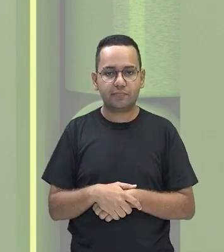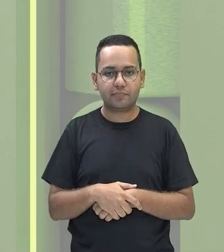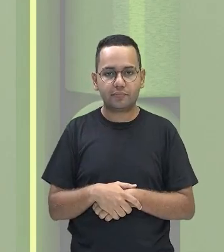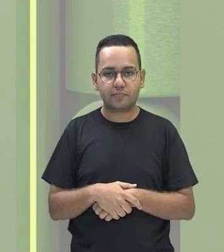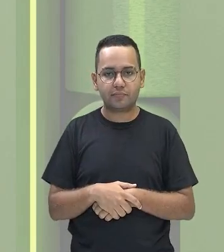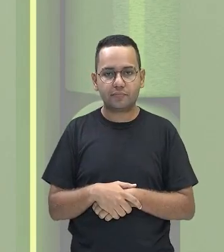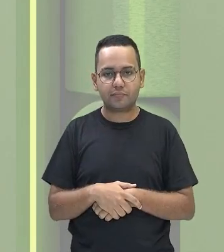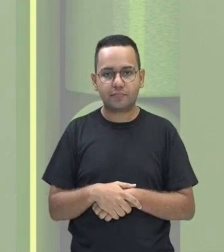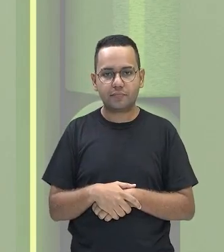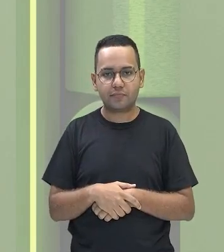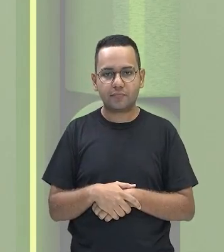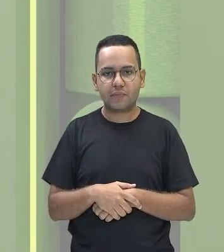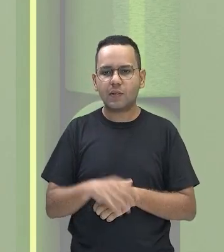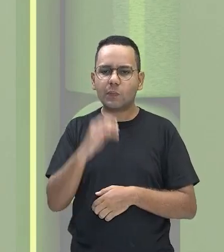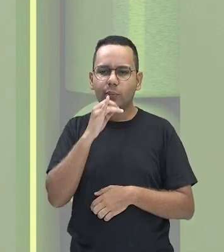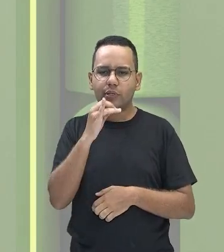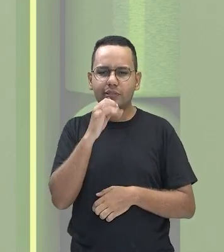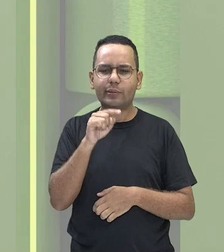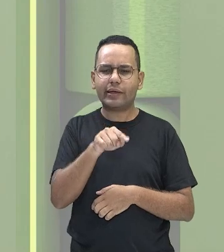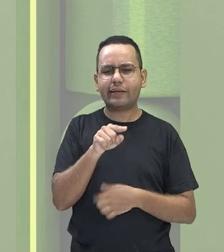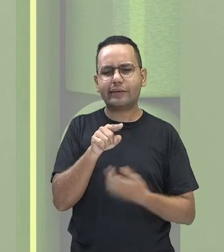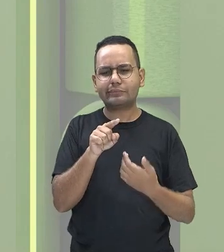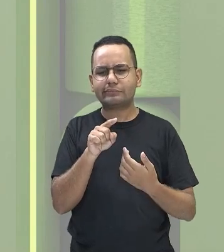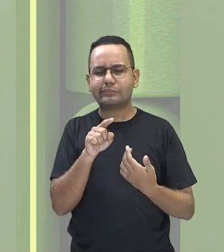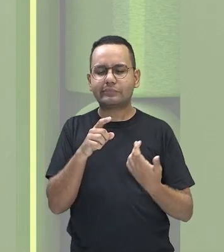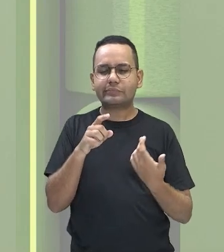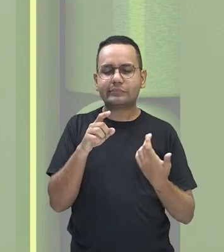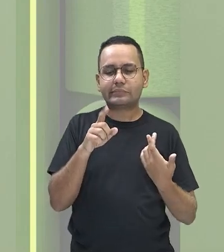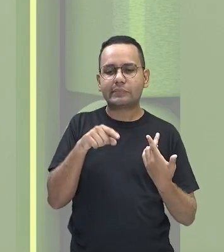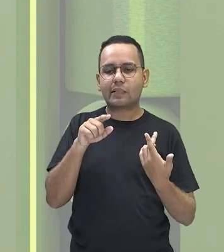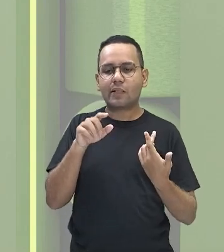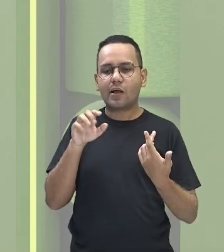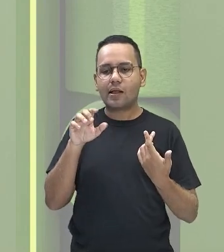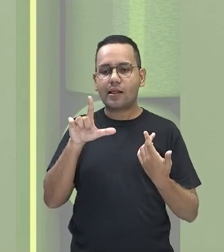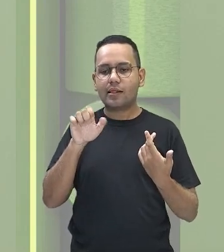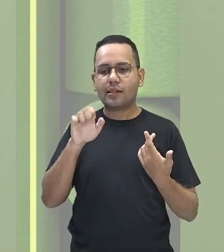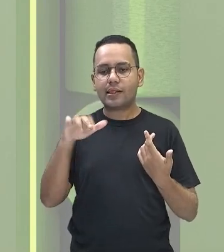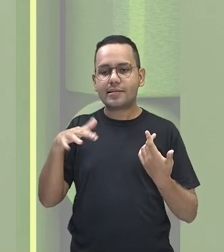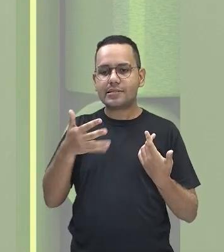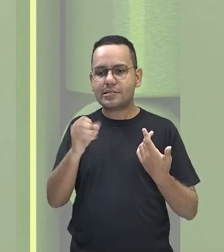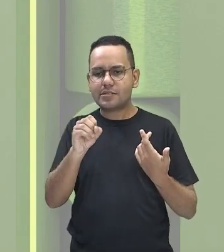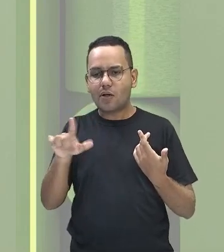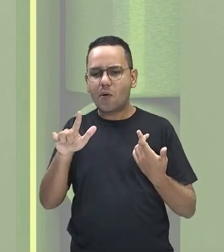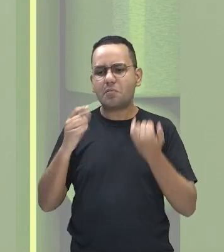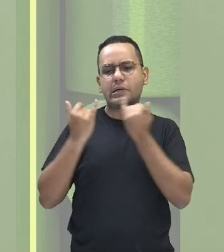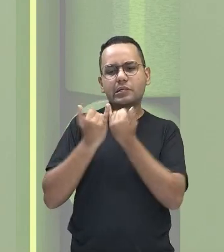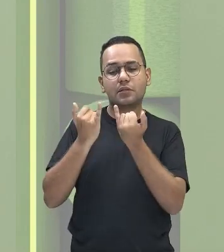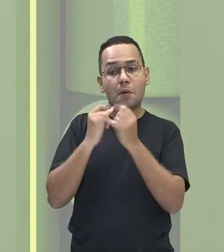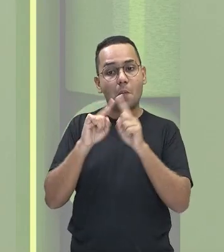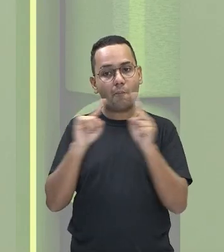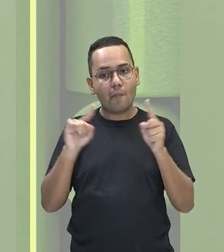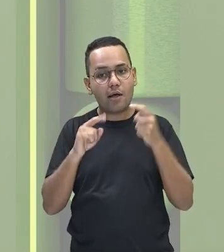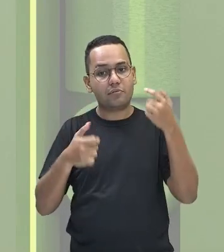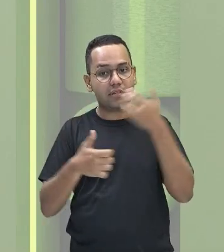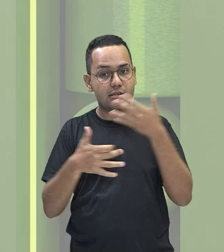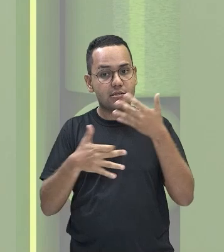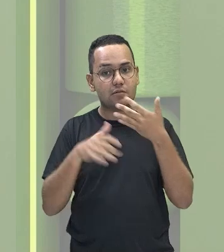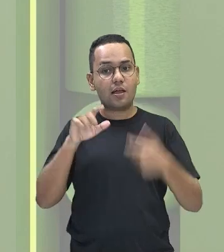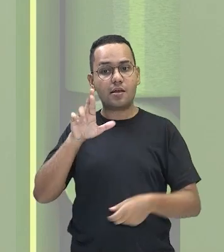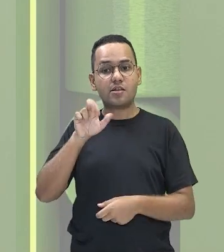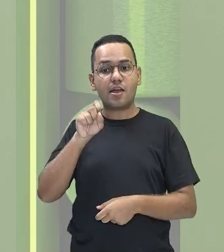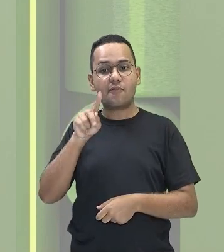mencionei, é como se fosse um lençol, né? Por isso que é chamado de tecido. Nesse caso, mas por conta de ser de revestimento, não